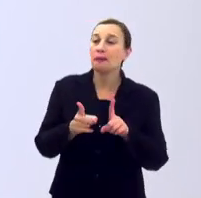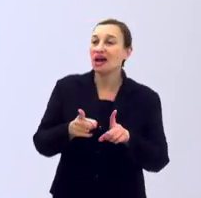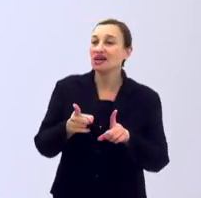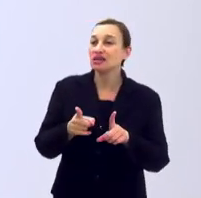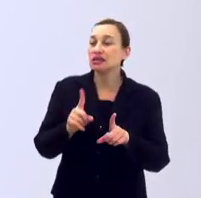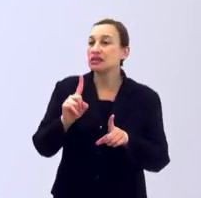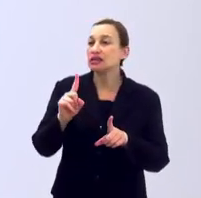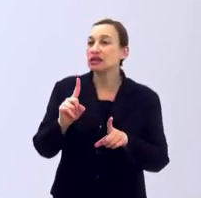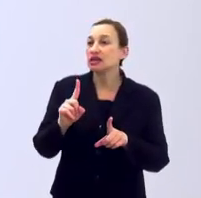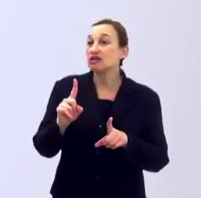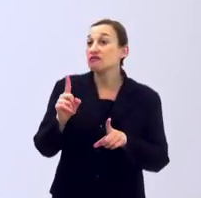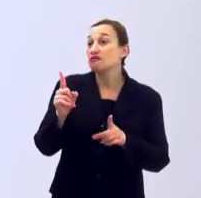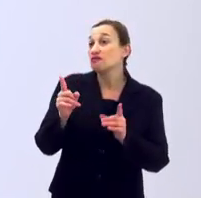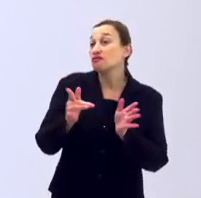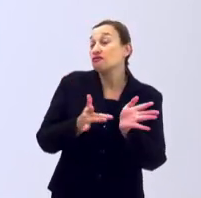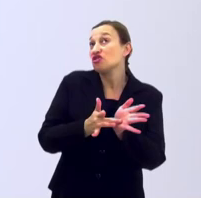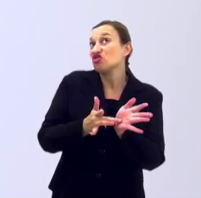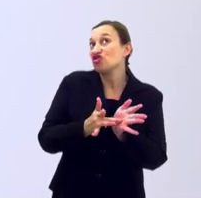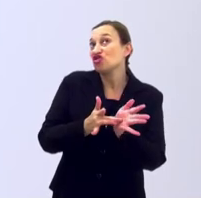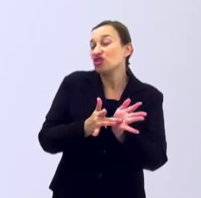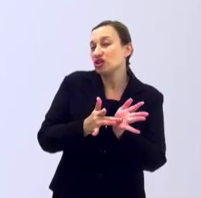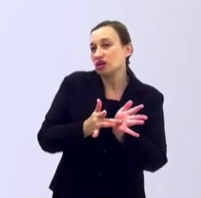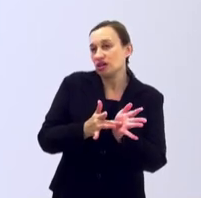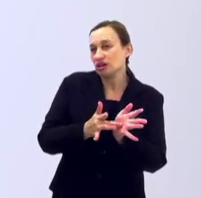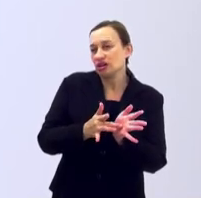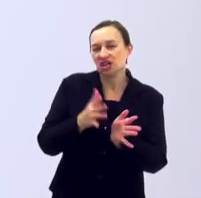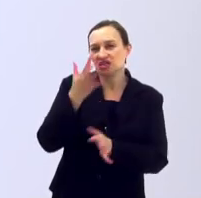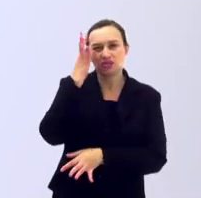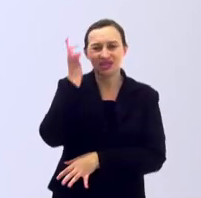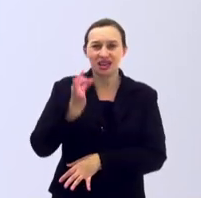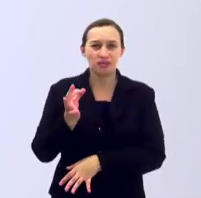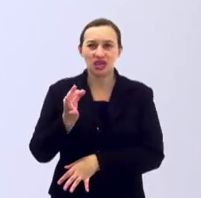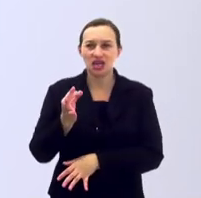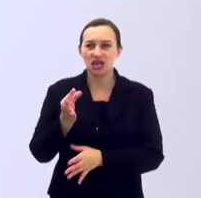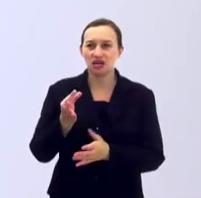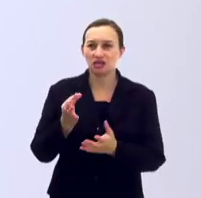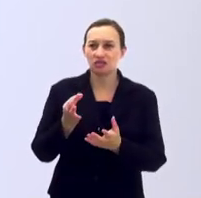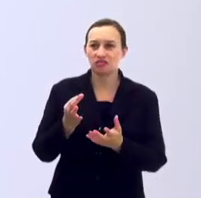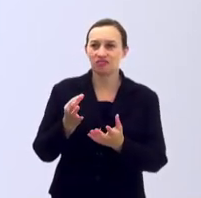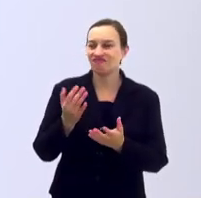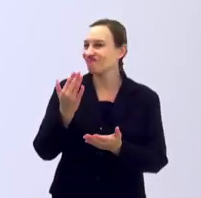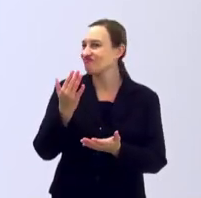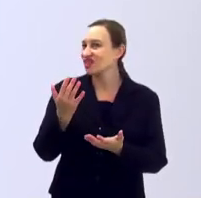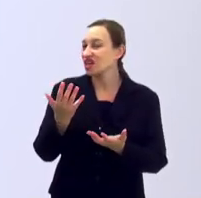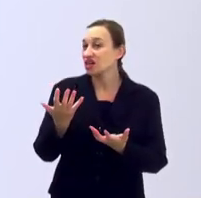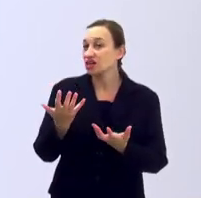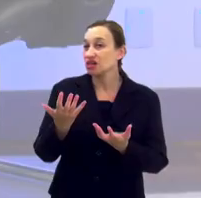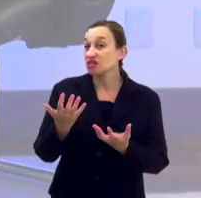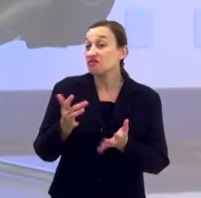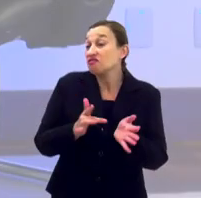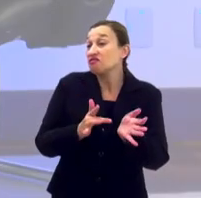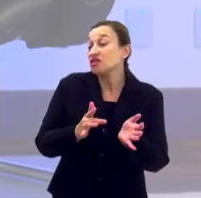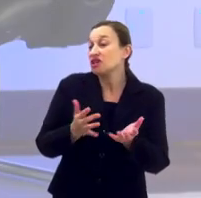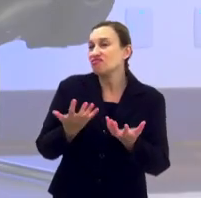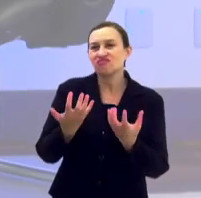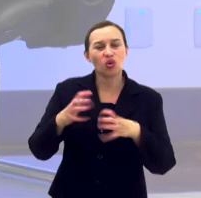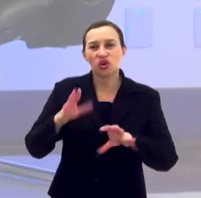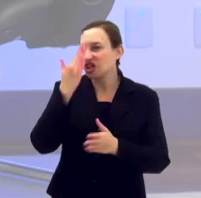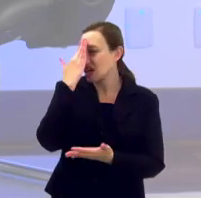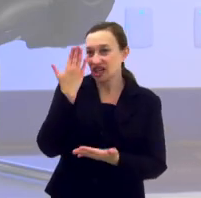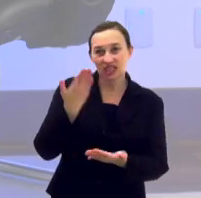mas eles se recusavam a abertamente divulgar e acreditar. Ou tomaram uma